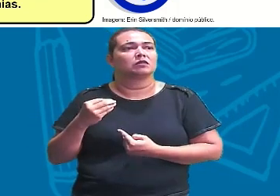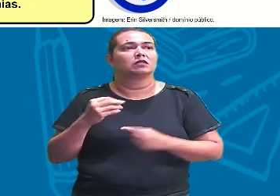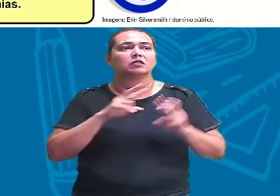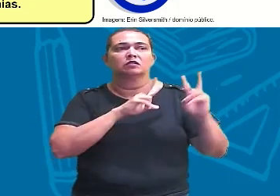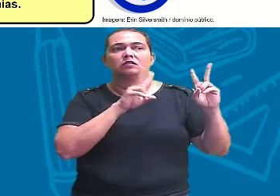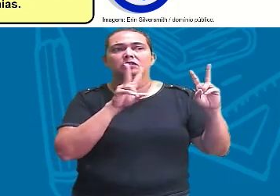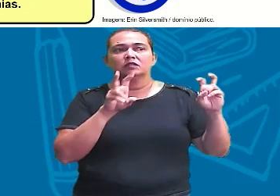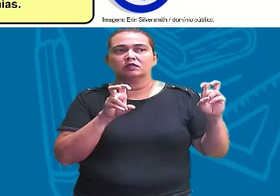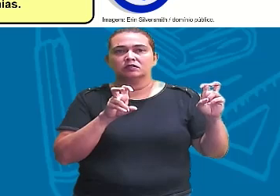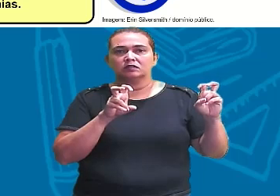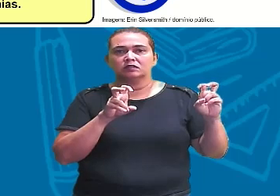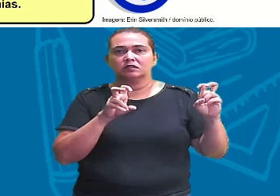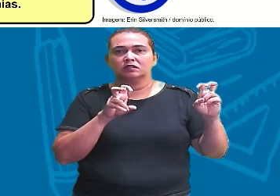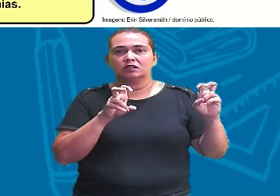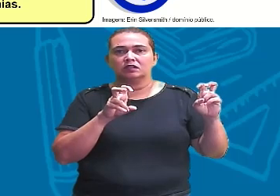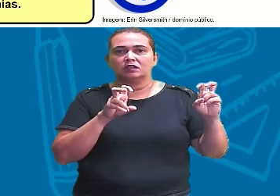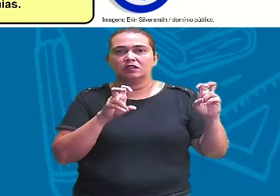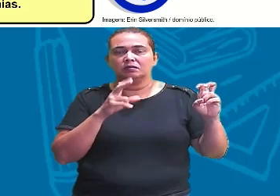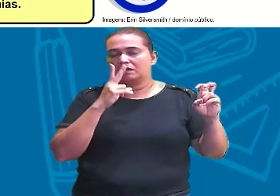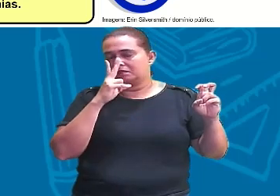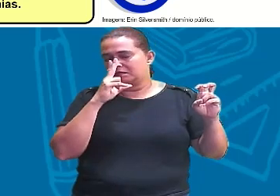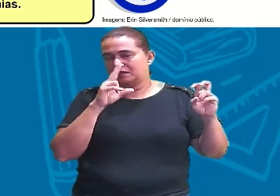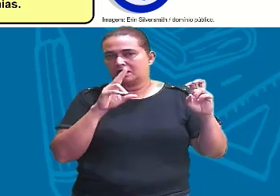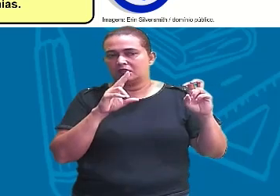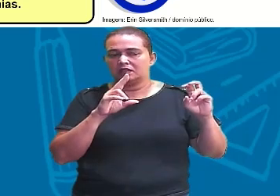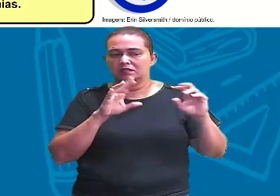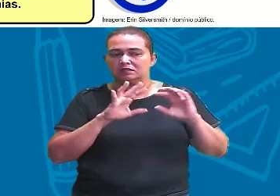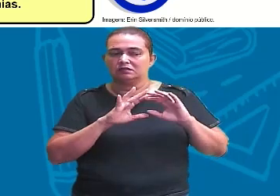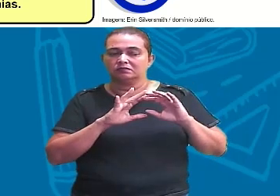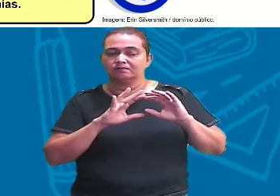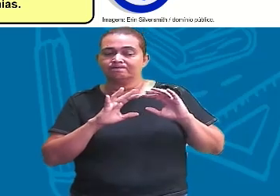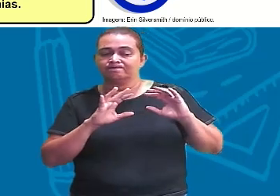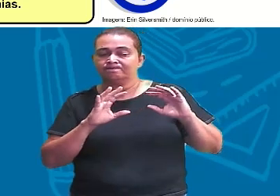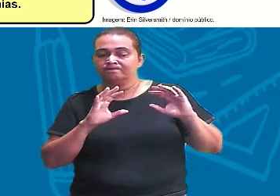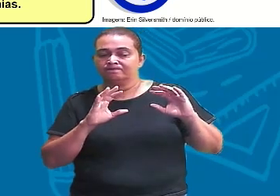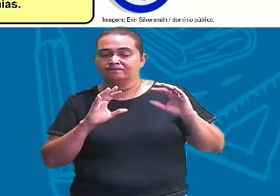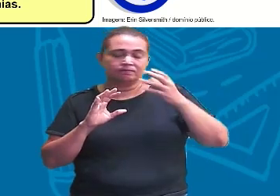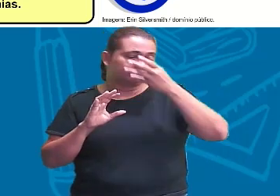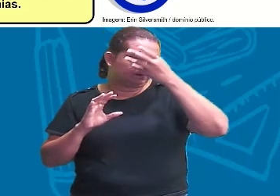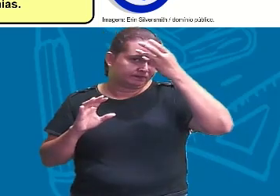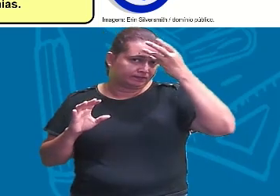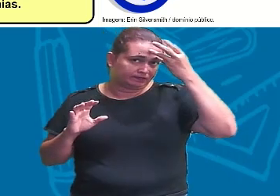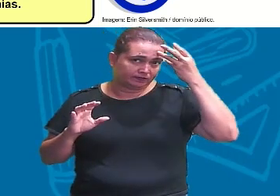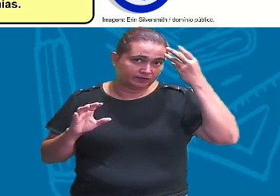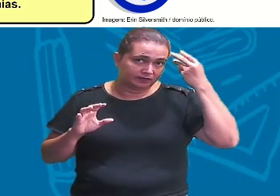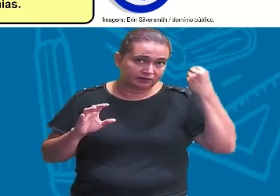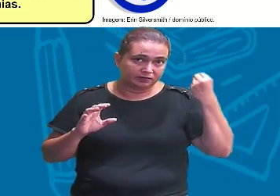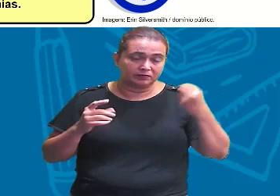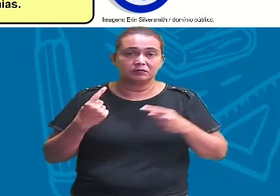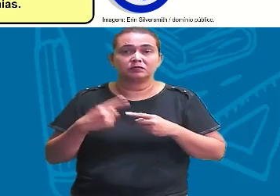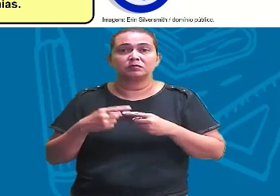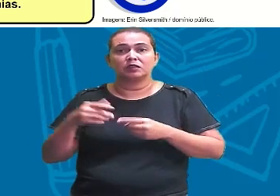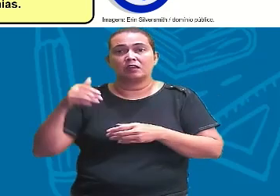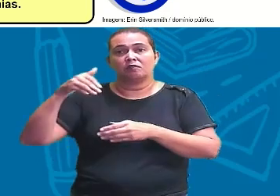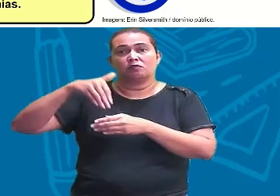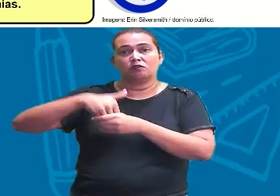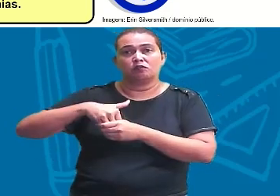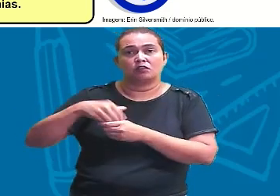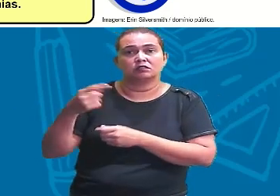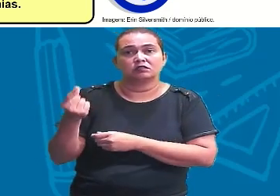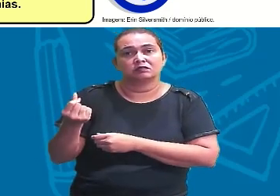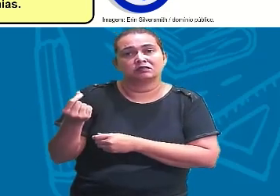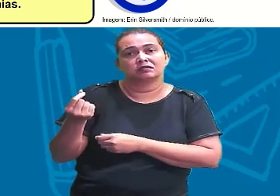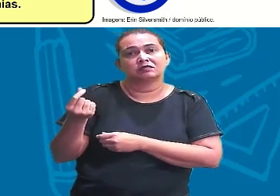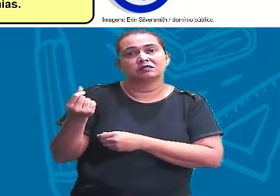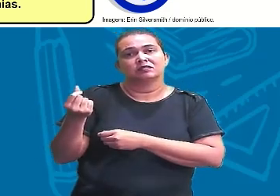lema ele se afastou um pouco da Revolução. Por quê? Nós temos voto censitário. Só quem